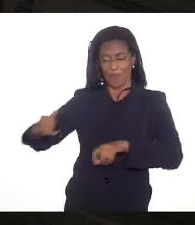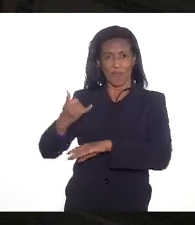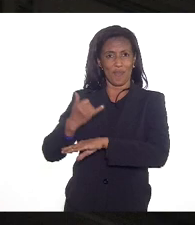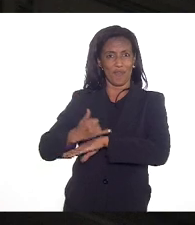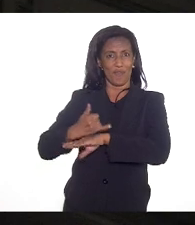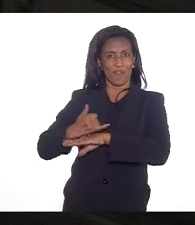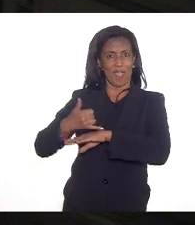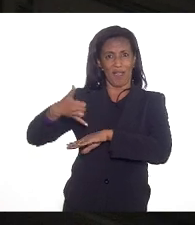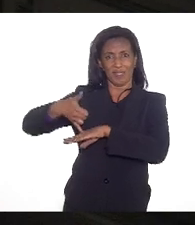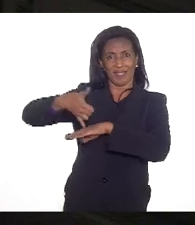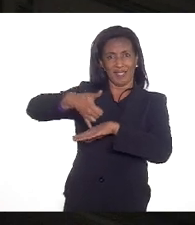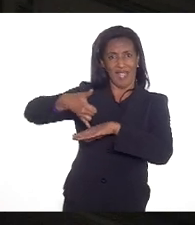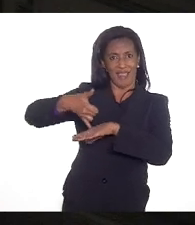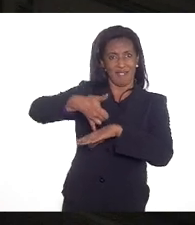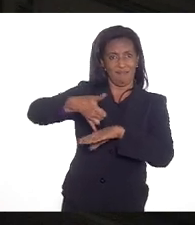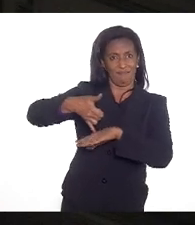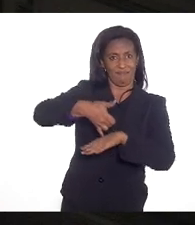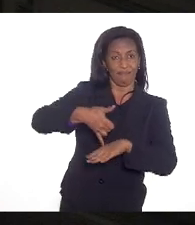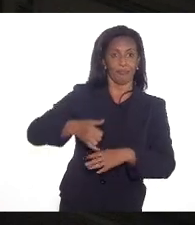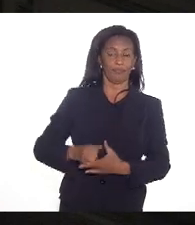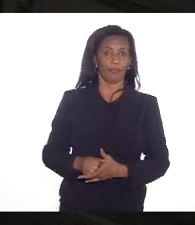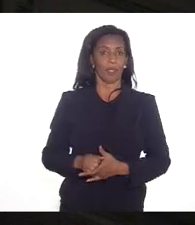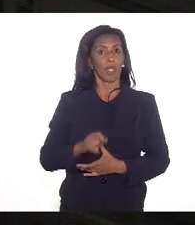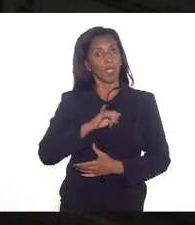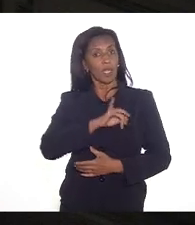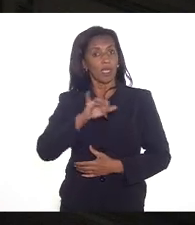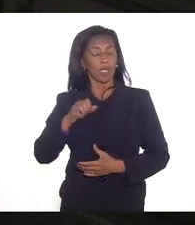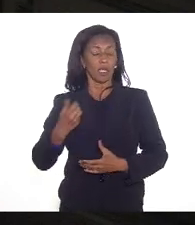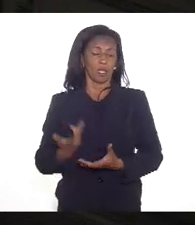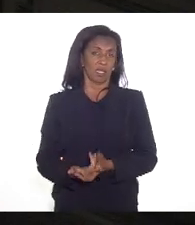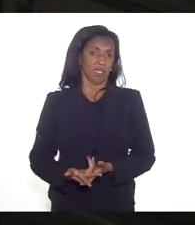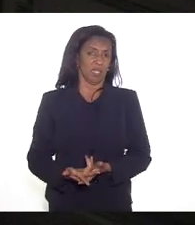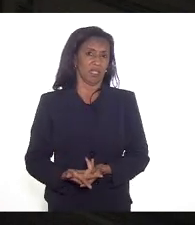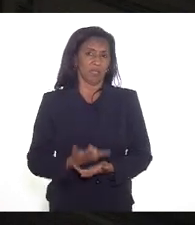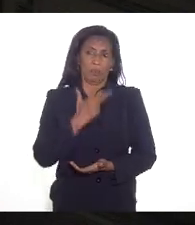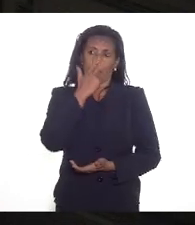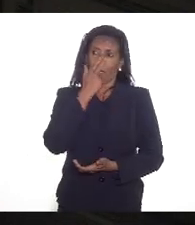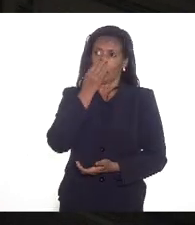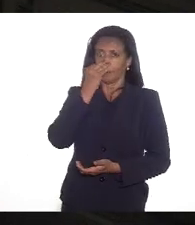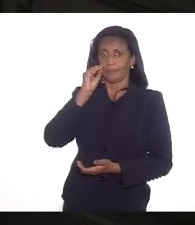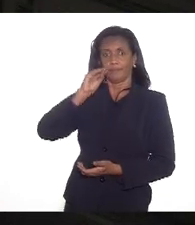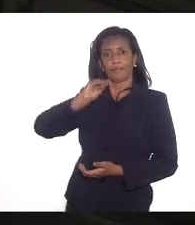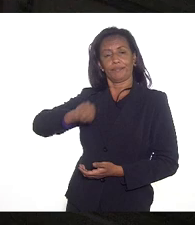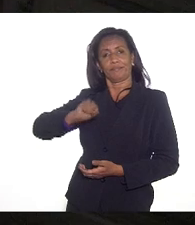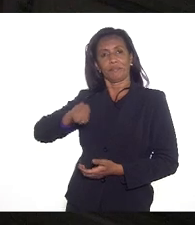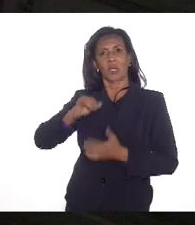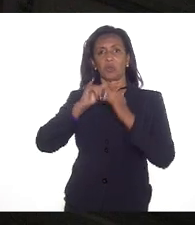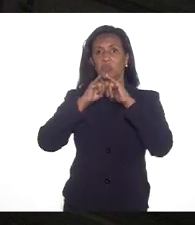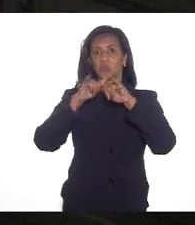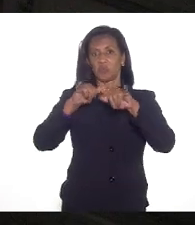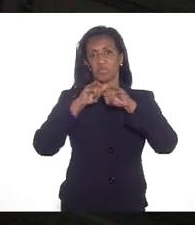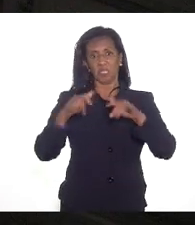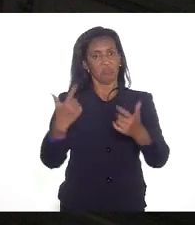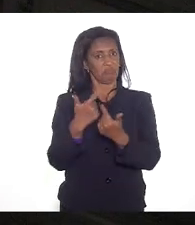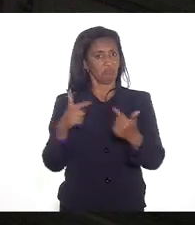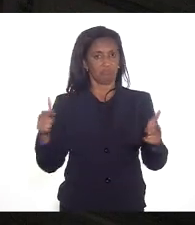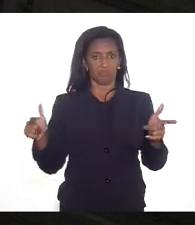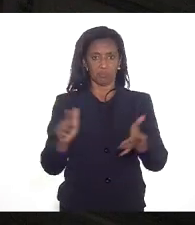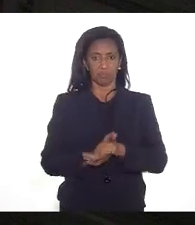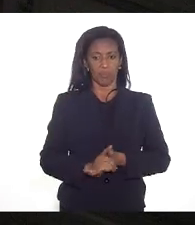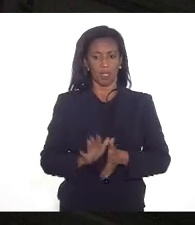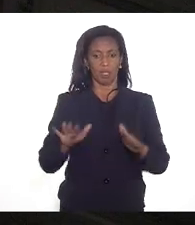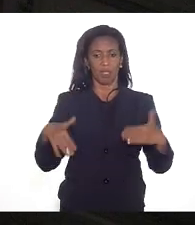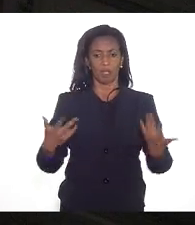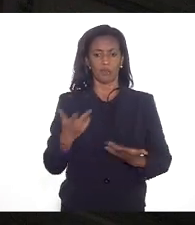ficou com a sandália presa e isso é menosprezado não é divulgado enfim